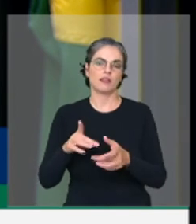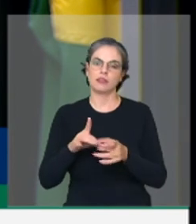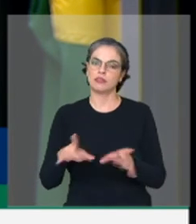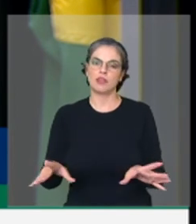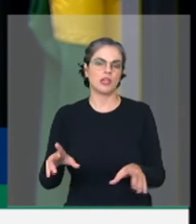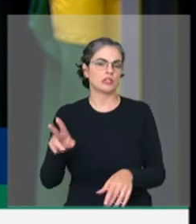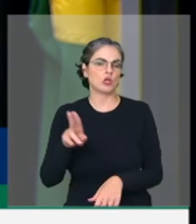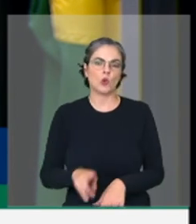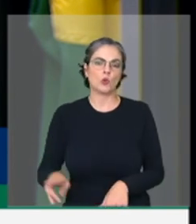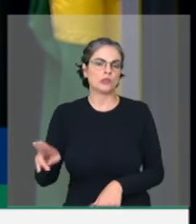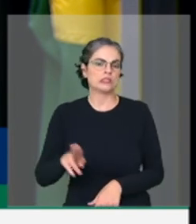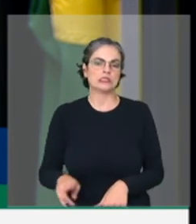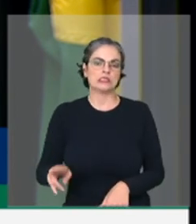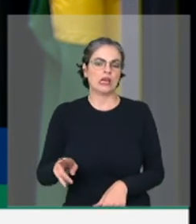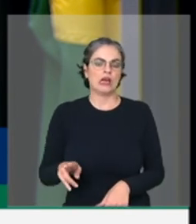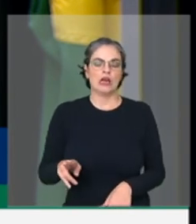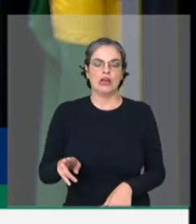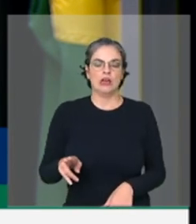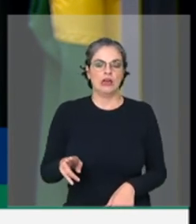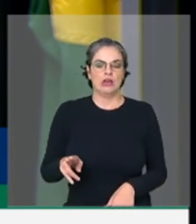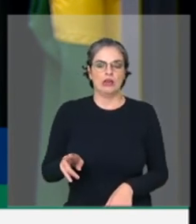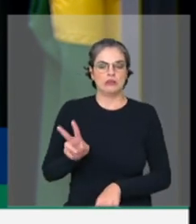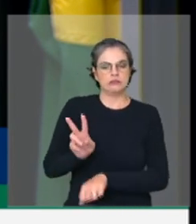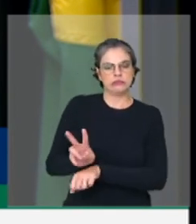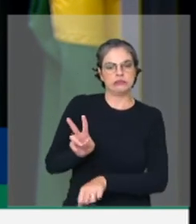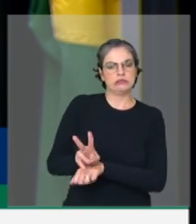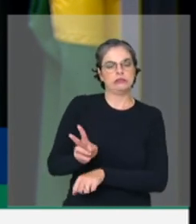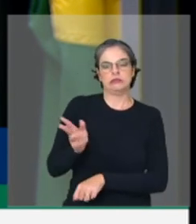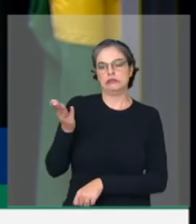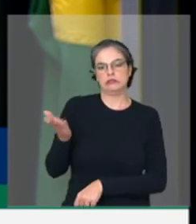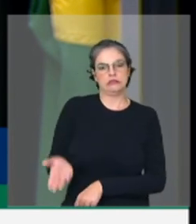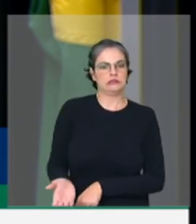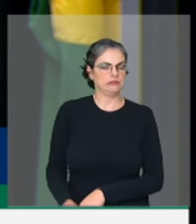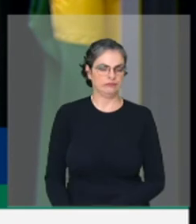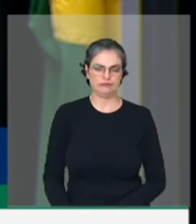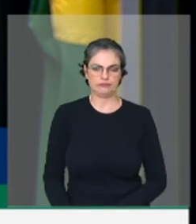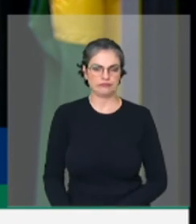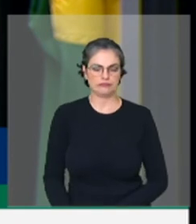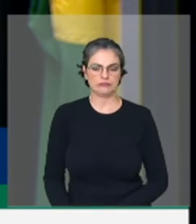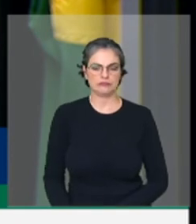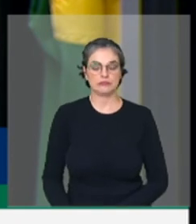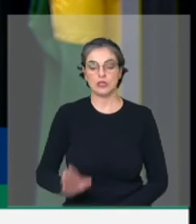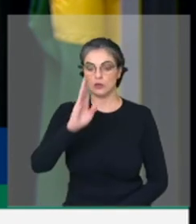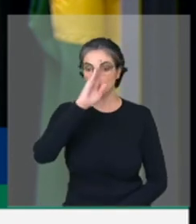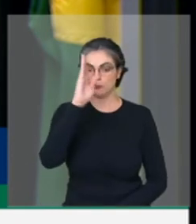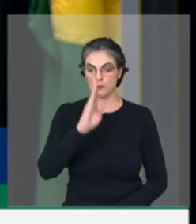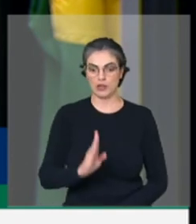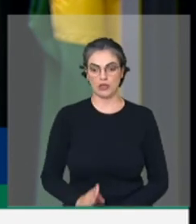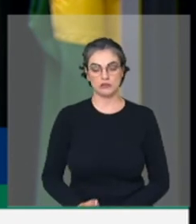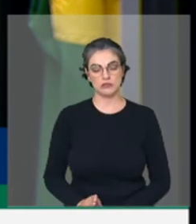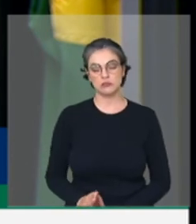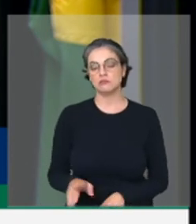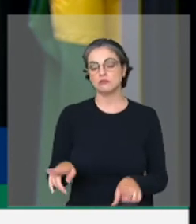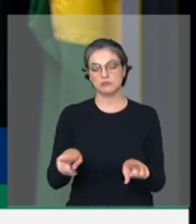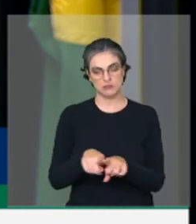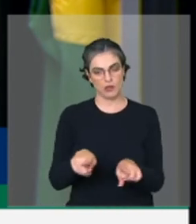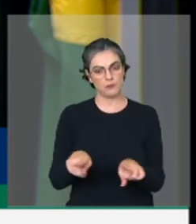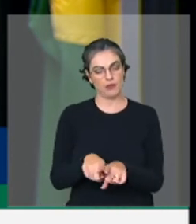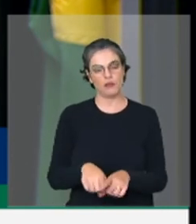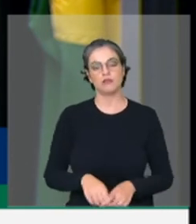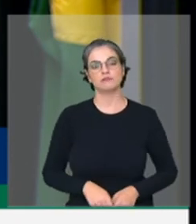instrumentos para assegurar o sucesso de projetos autoritários de poder. E no Brasil, não foi diferente